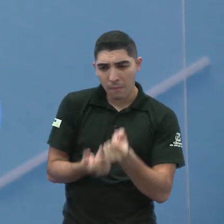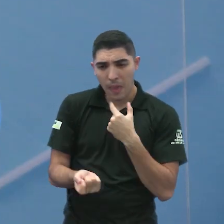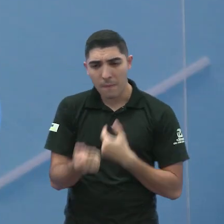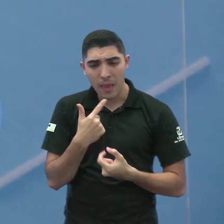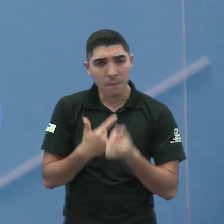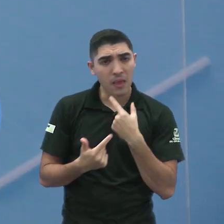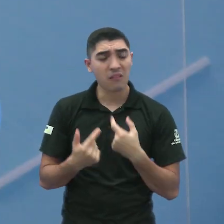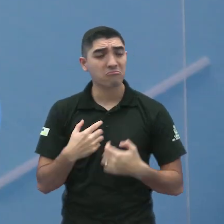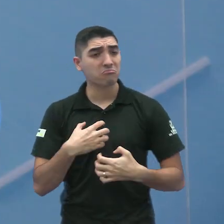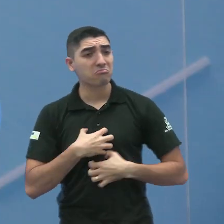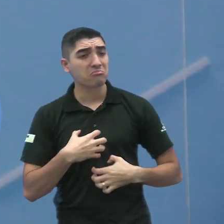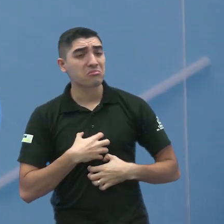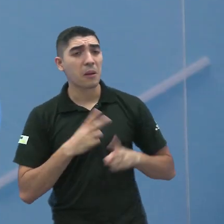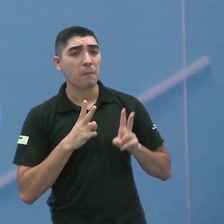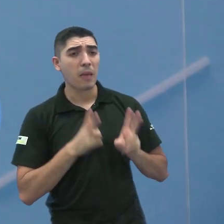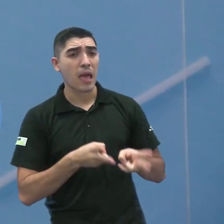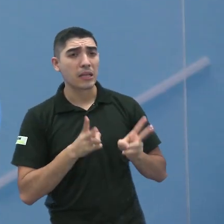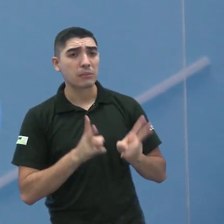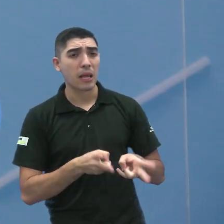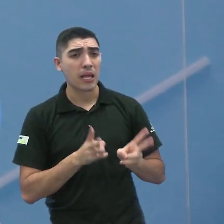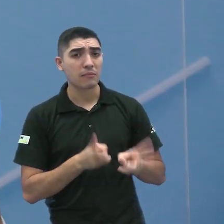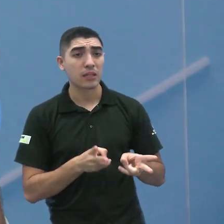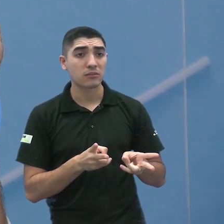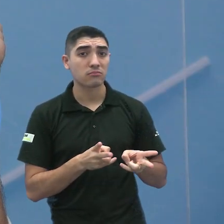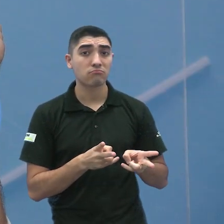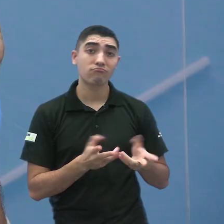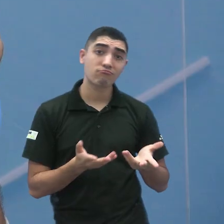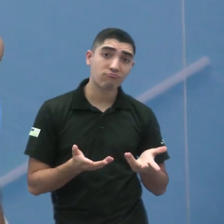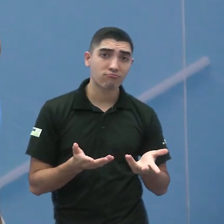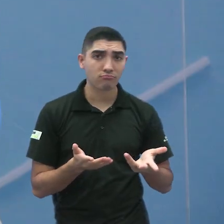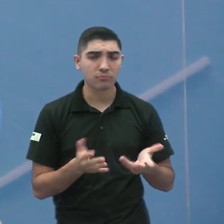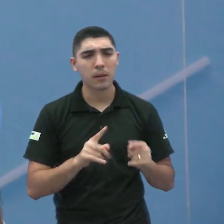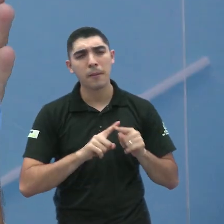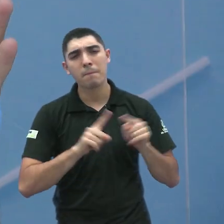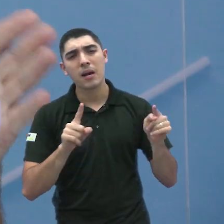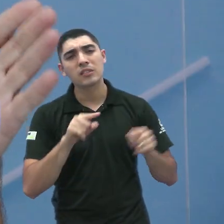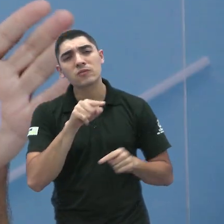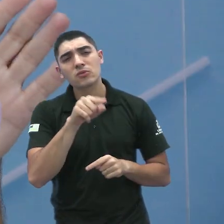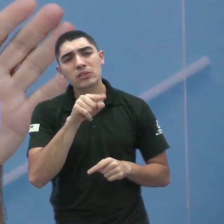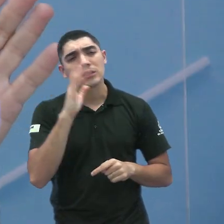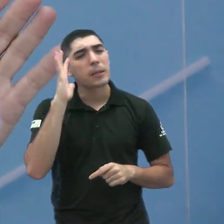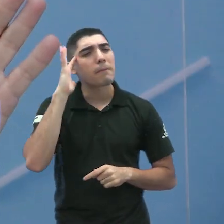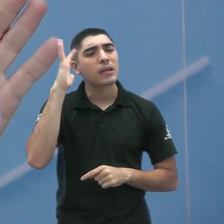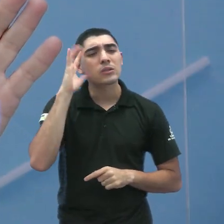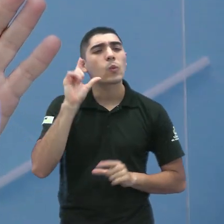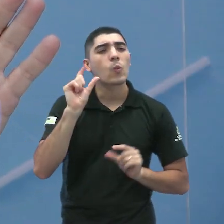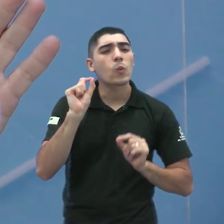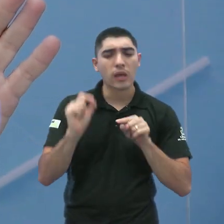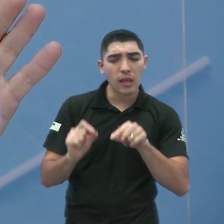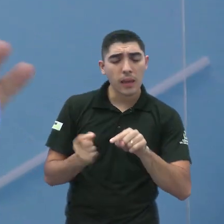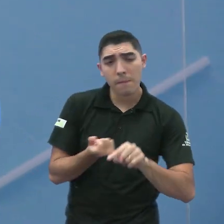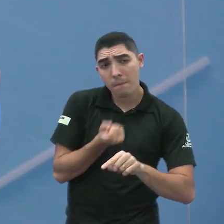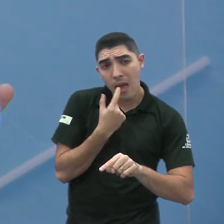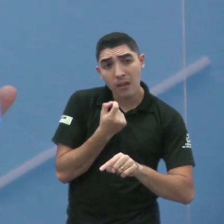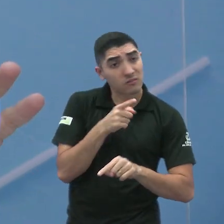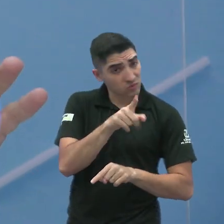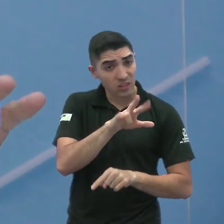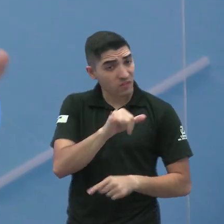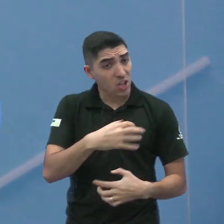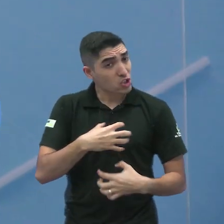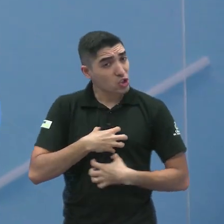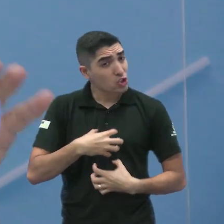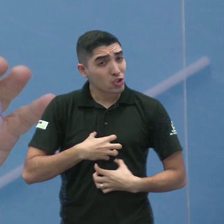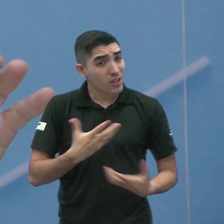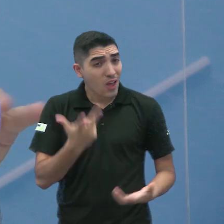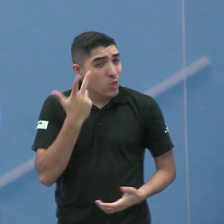não mudou nada, eu continuo sentindo as mesmas coisas. Falo, mas qual a expectativa que você tinha da medicação? Você vai continuar sentindo,